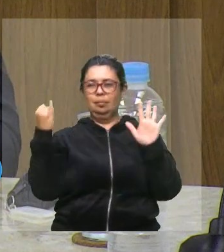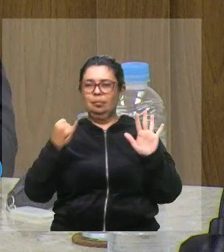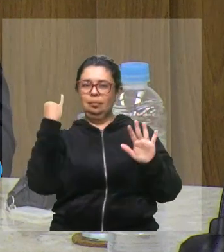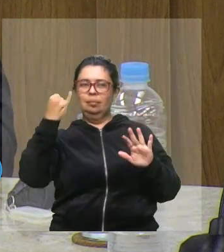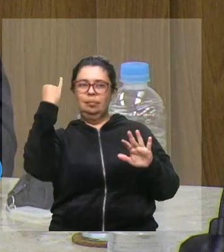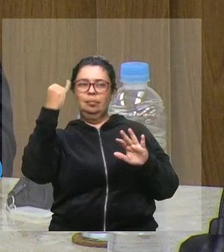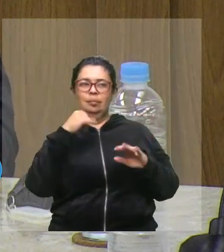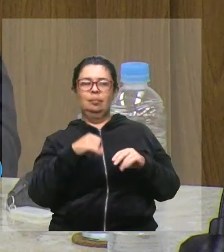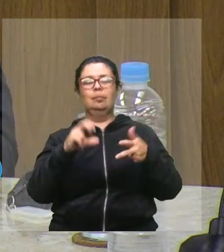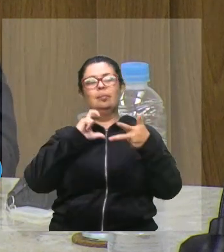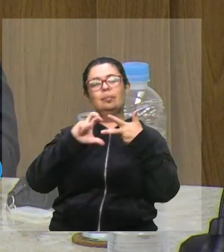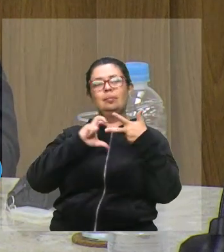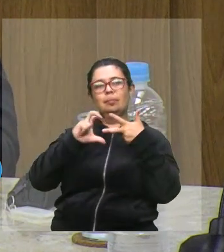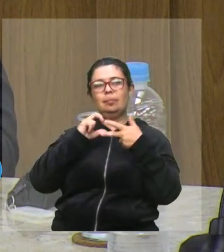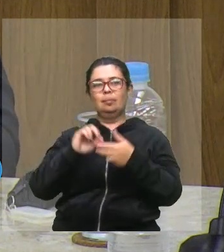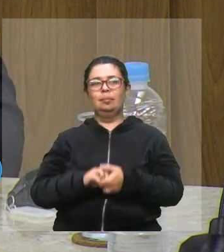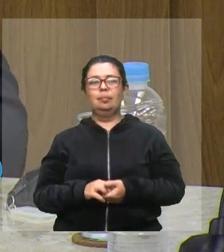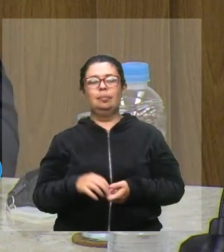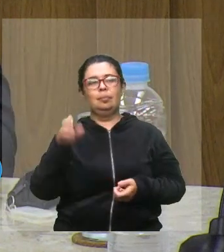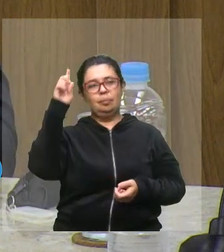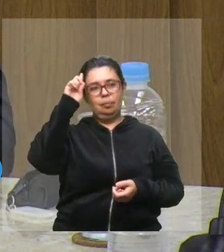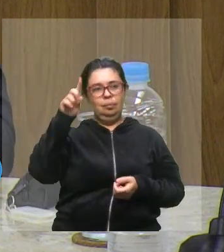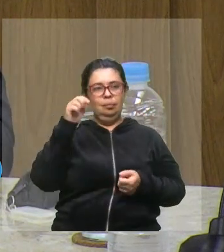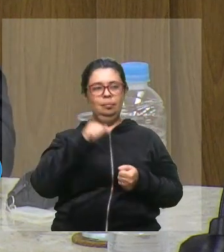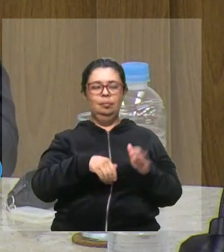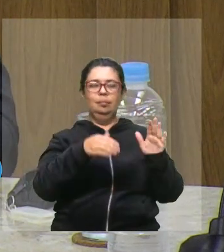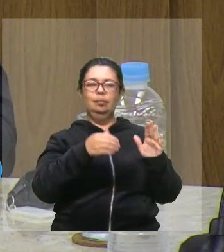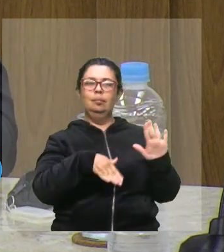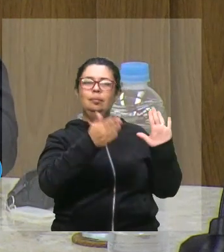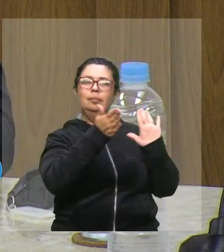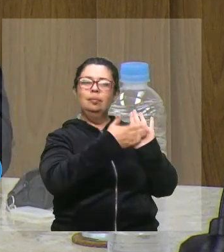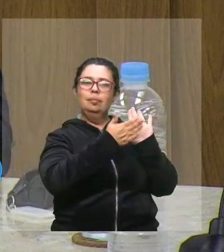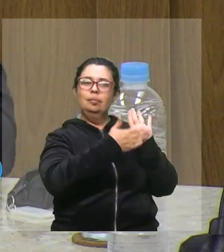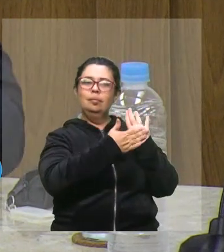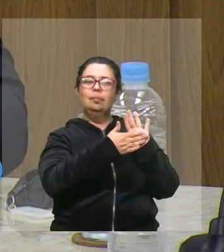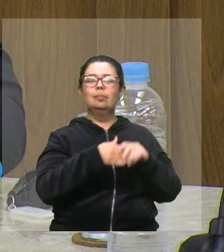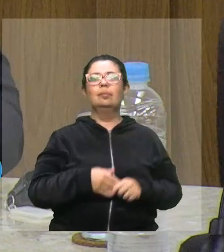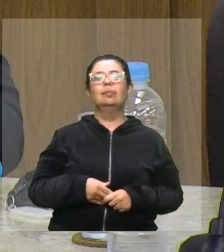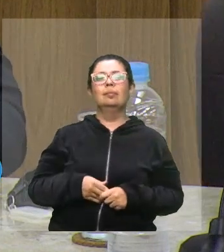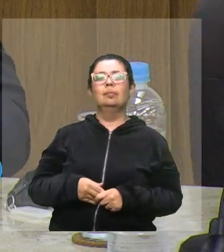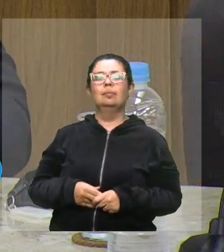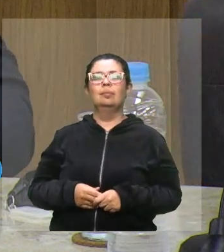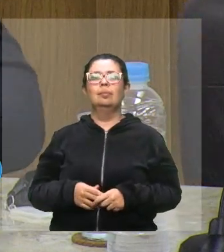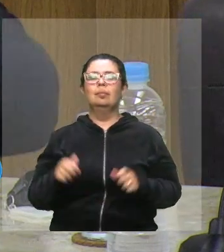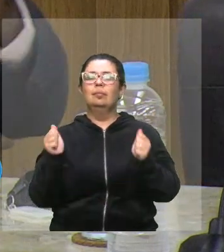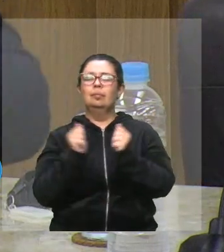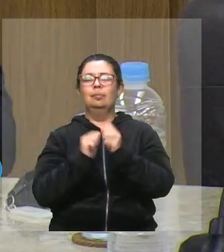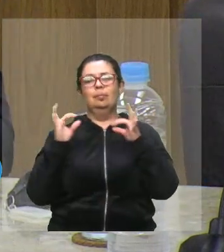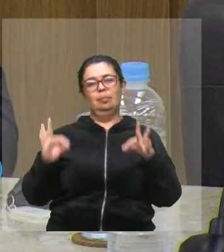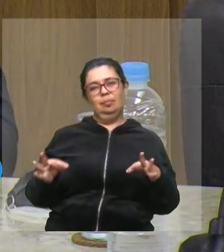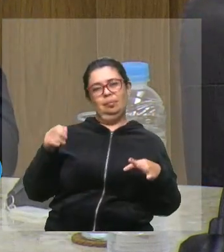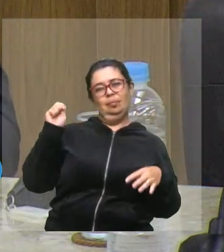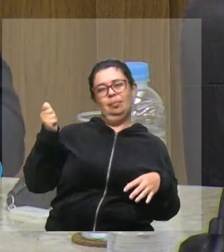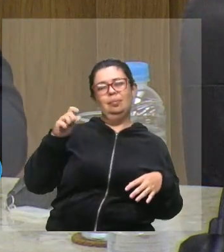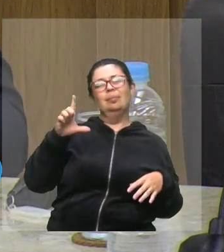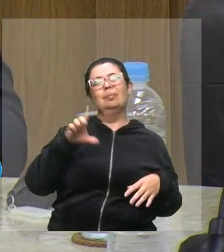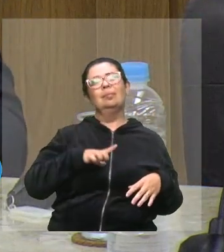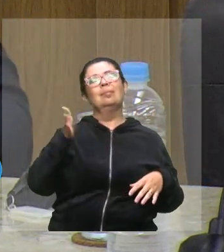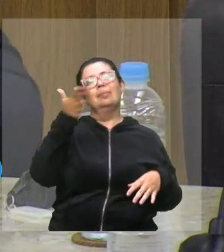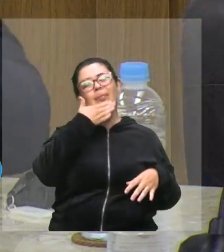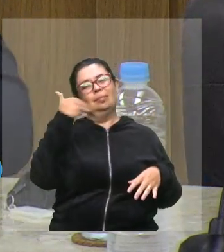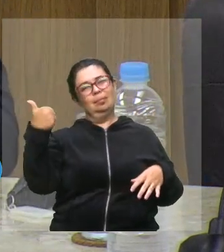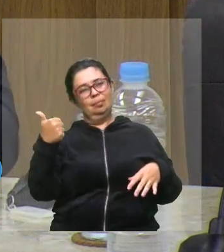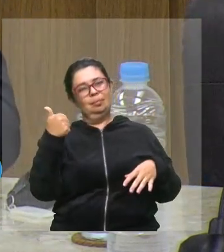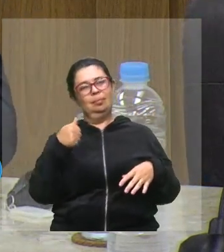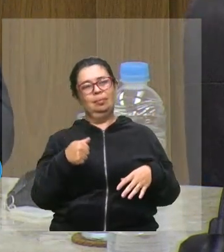e o Executivo, né, mandar essa propositura aqui, e, com certeza, Assis tendo mais qualidade e, agora,